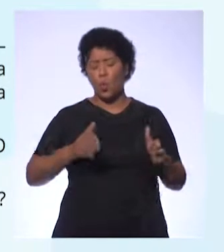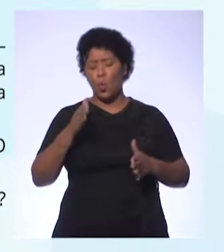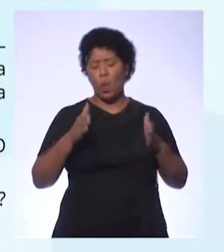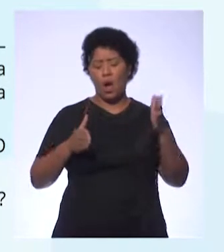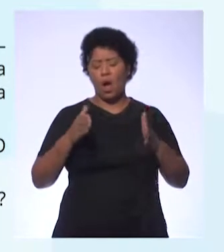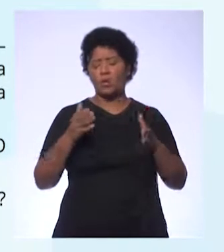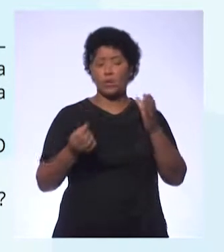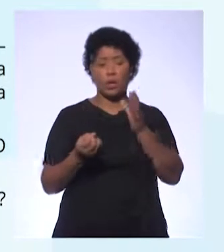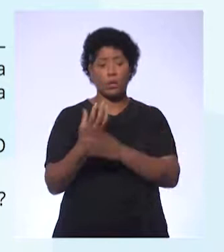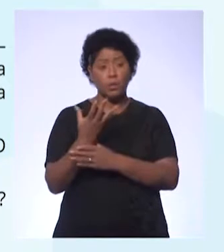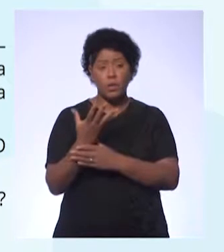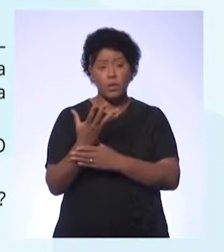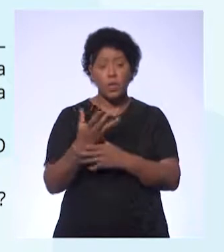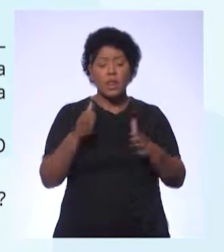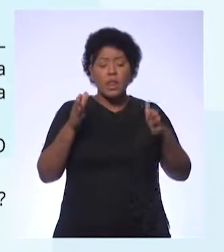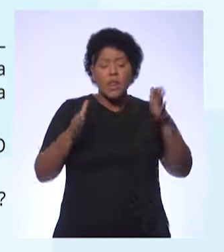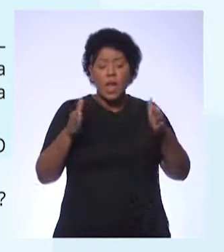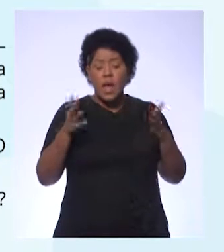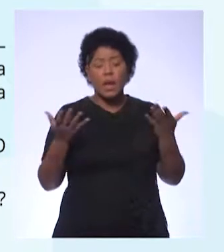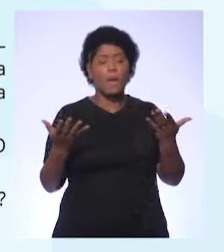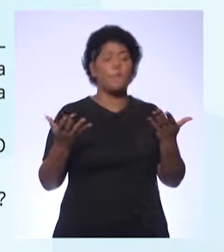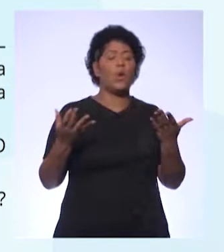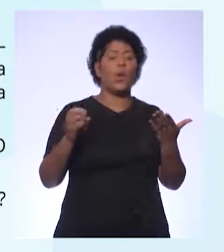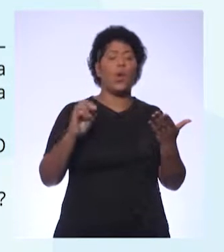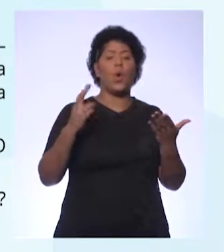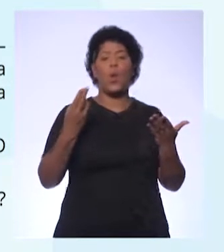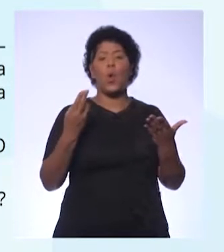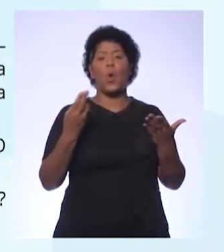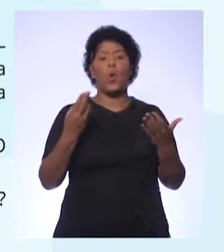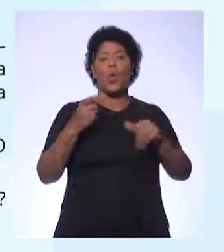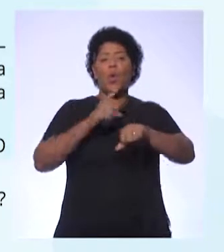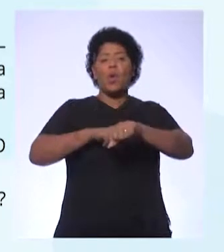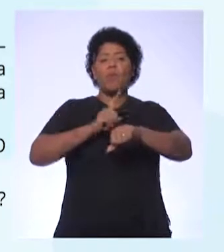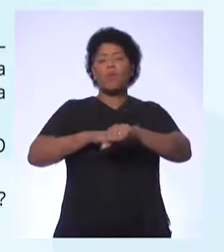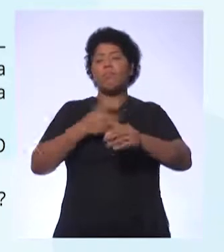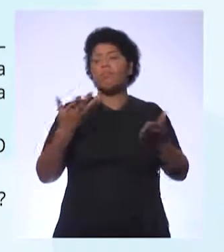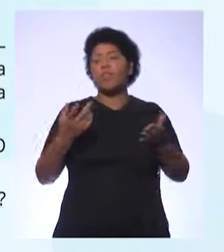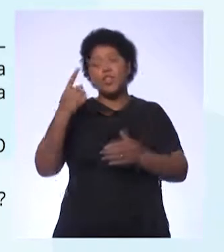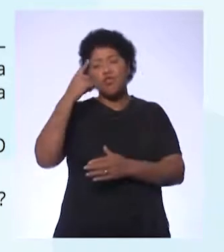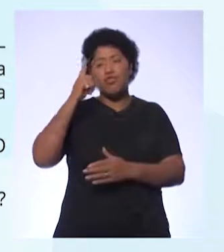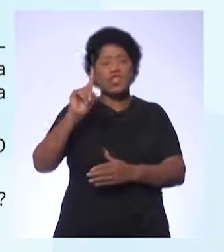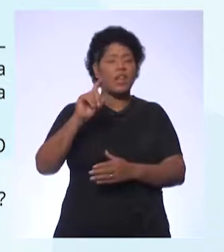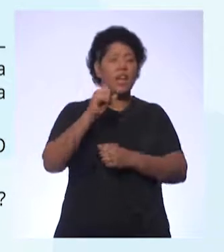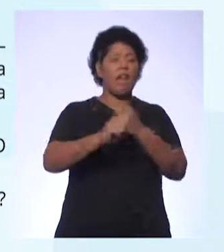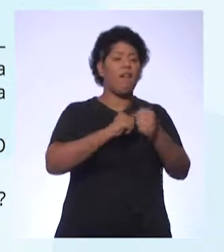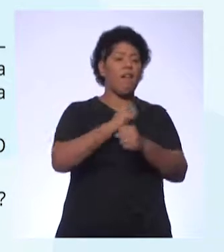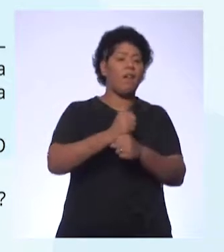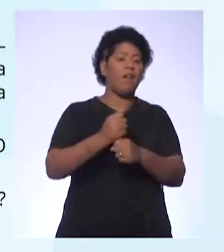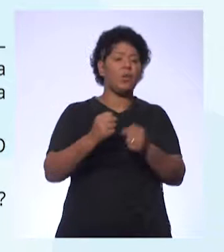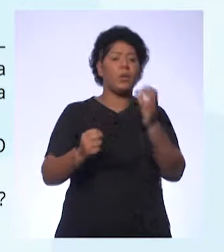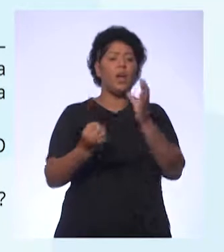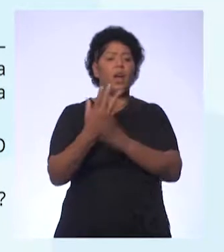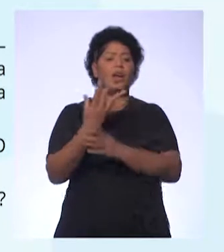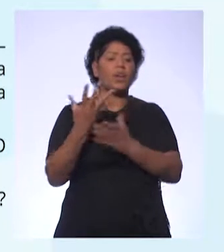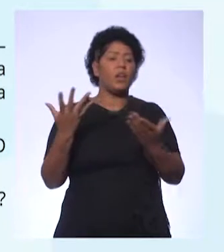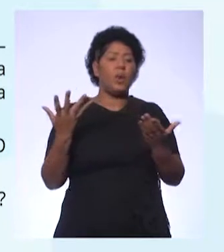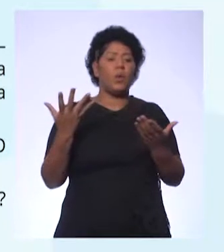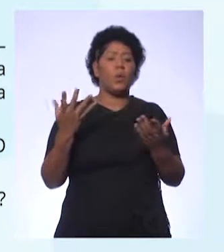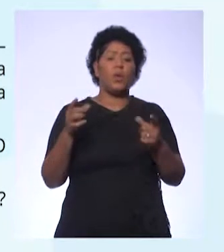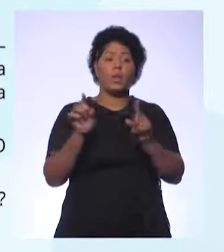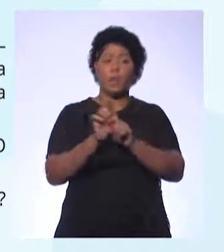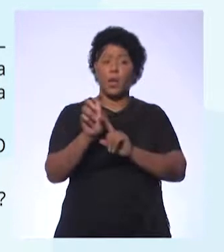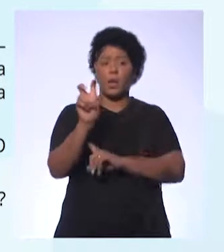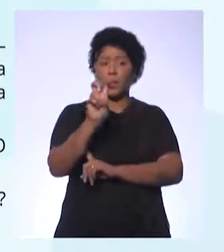história acontece, em que tempo, ou em que momento, em que época, né? A gente pode colocar assim. O 5º